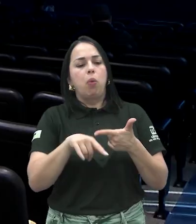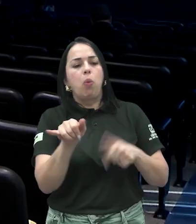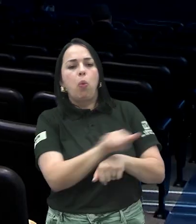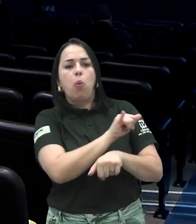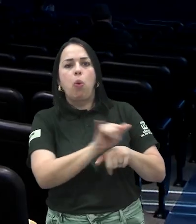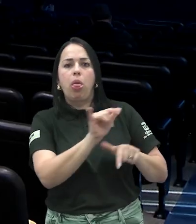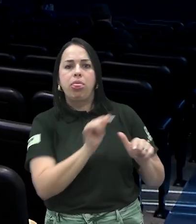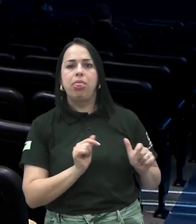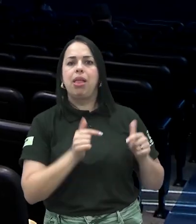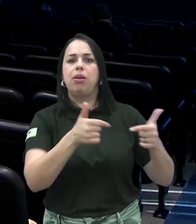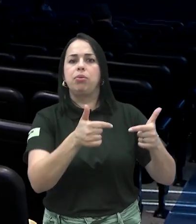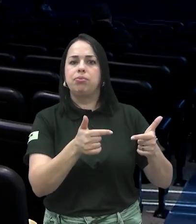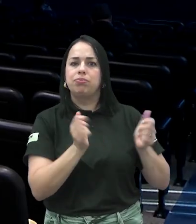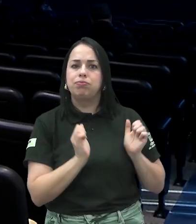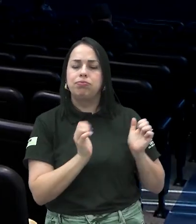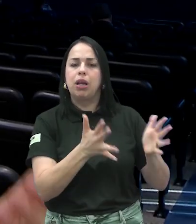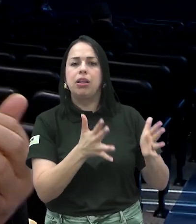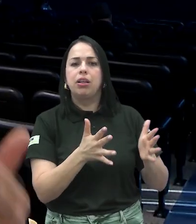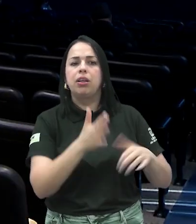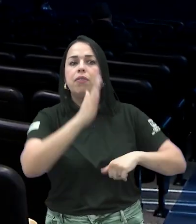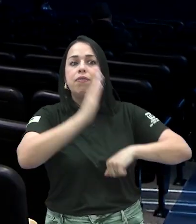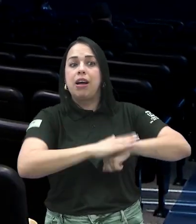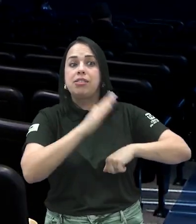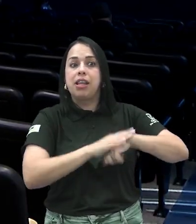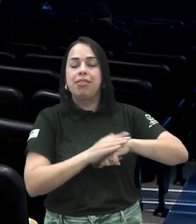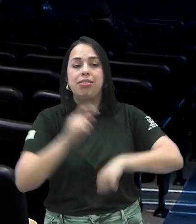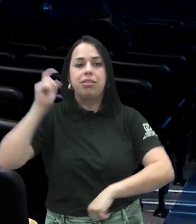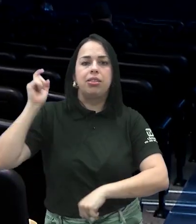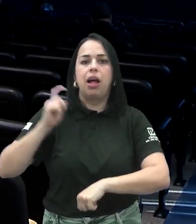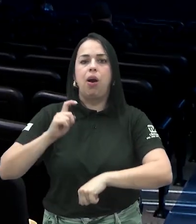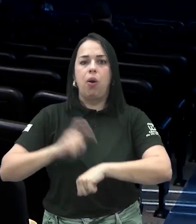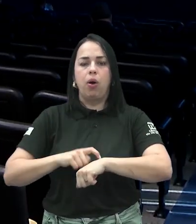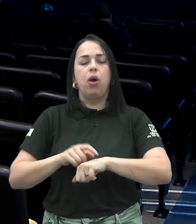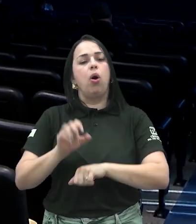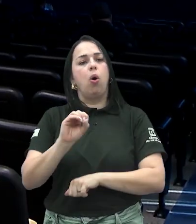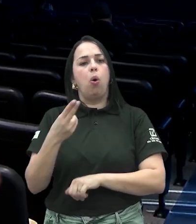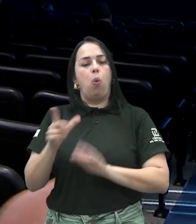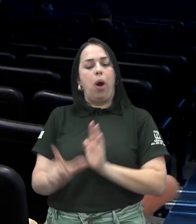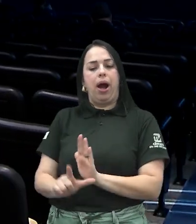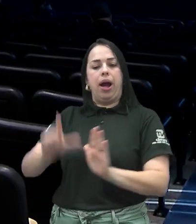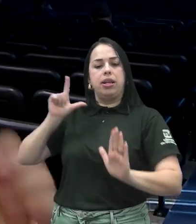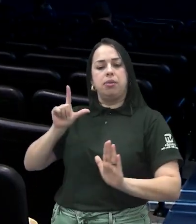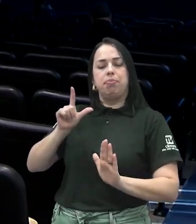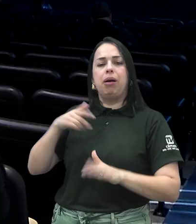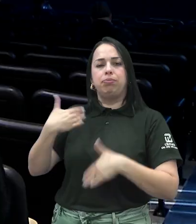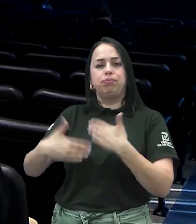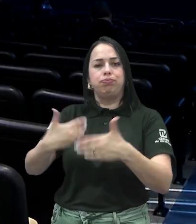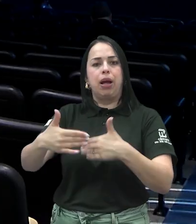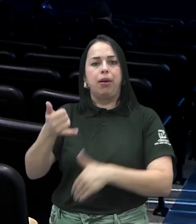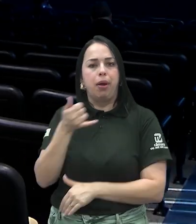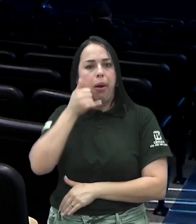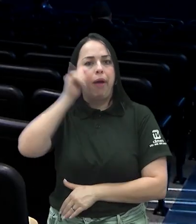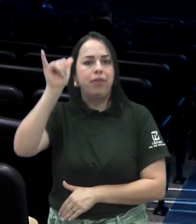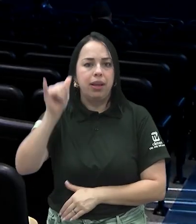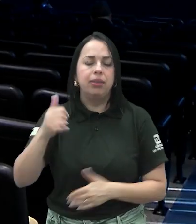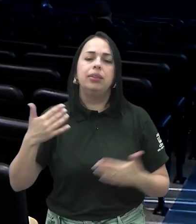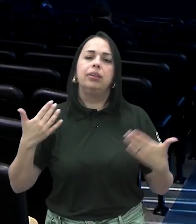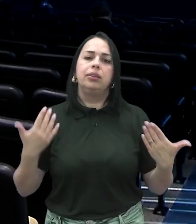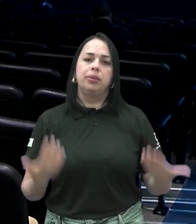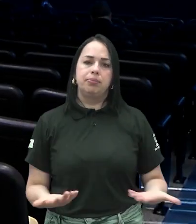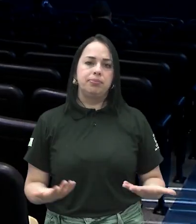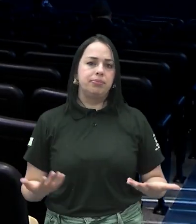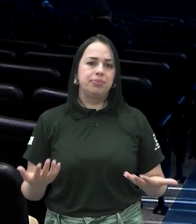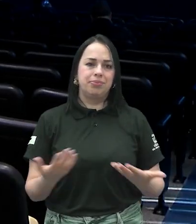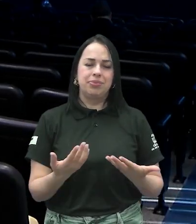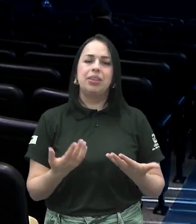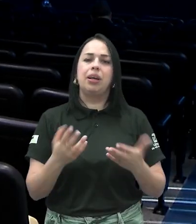a gente deveria agir nessa situação, ou quais as precauções que a gente deveria tomar, ou ter tomado na época, né, para evitar exatamente esse tipo